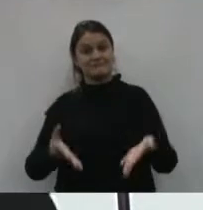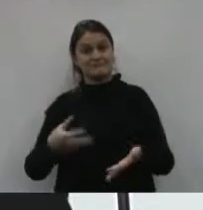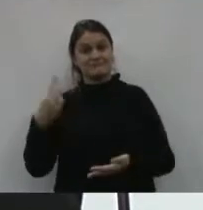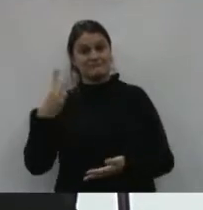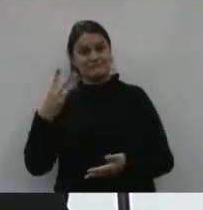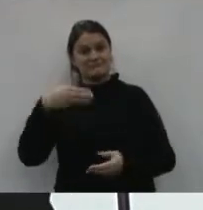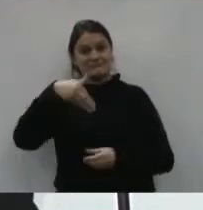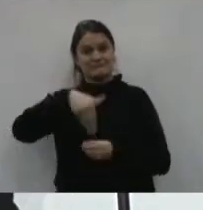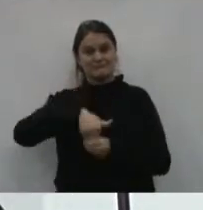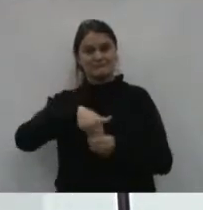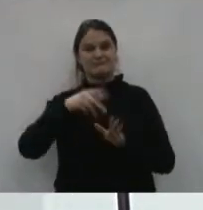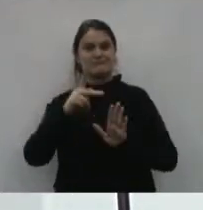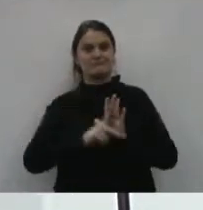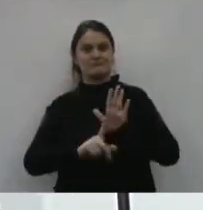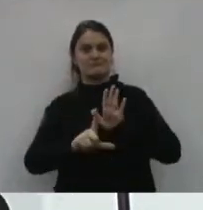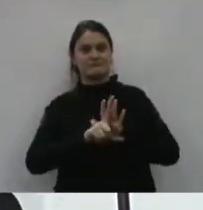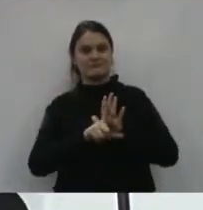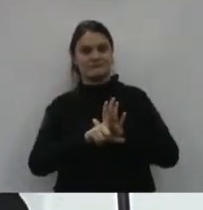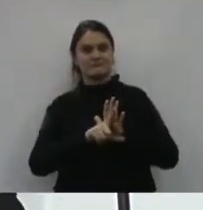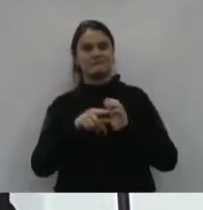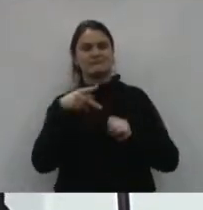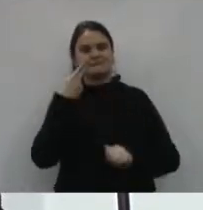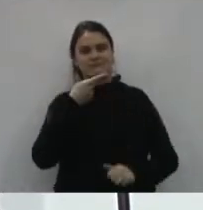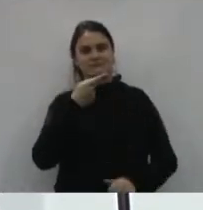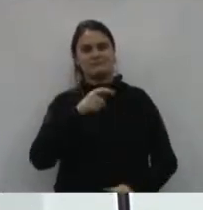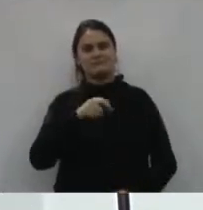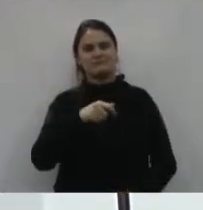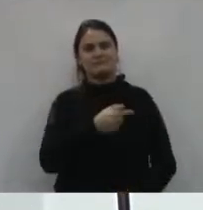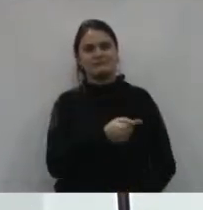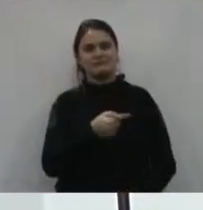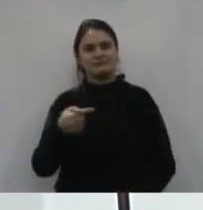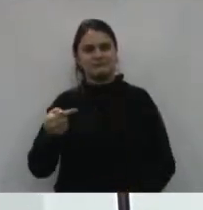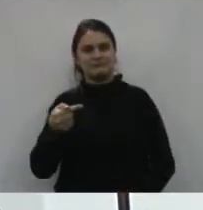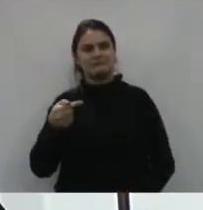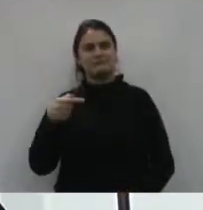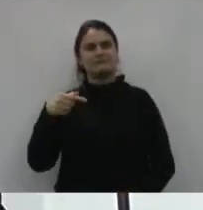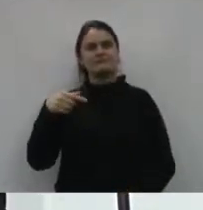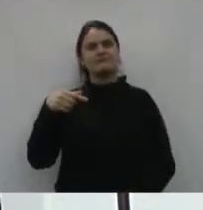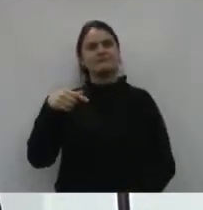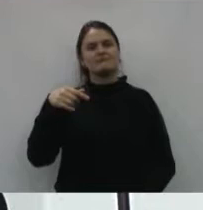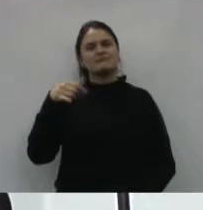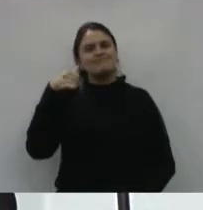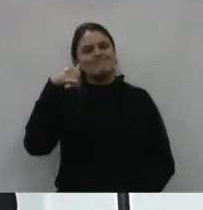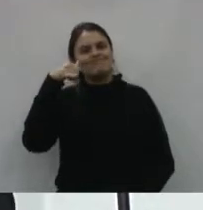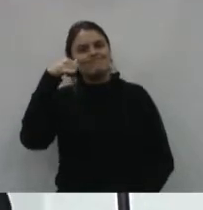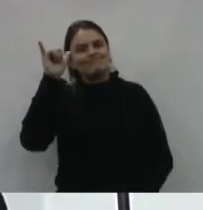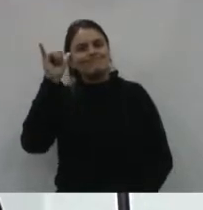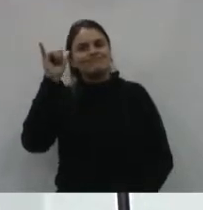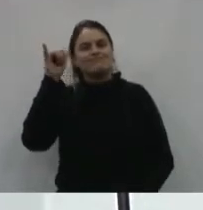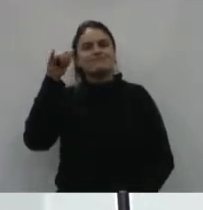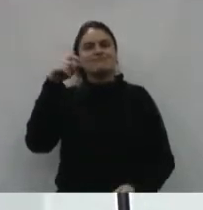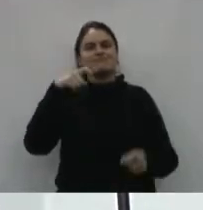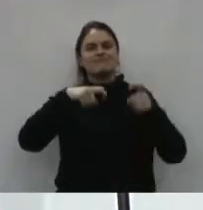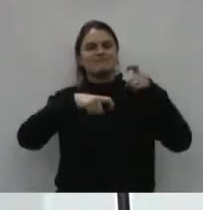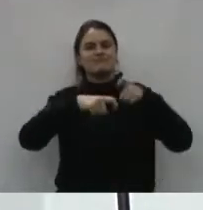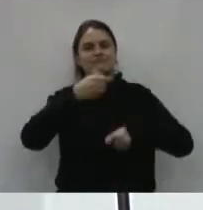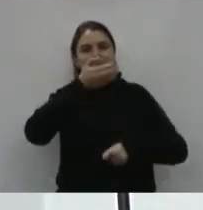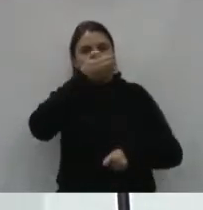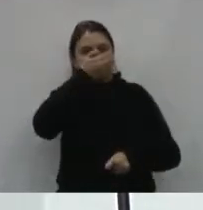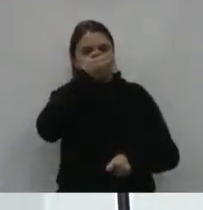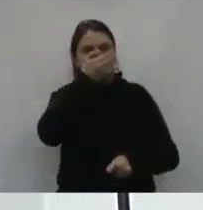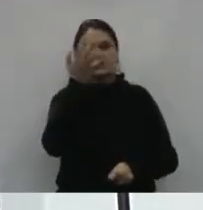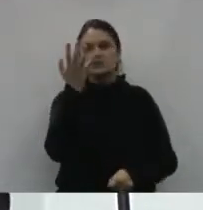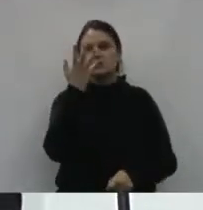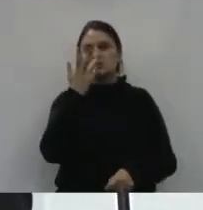do projeto de lei que institui a semana municipal de combate ao abuso e à exploração sexual de crianças e